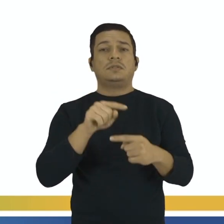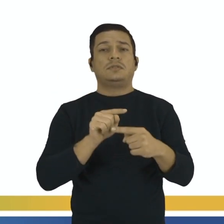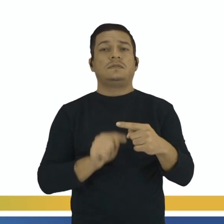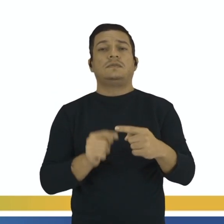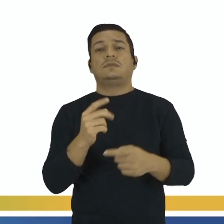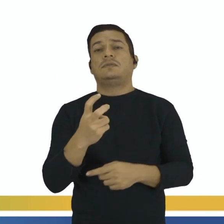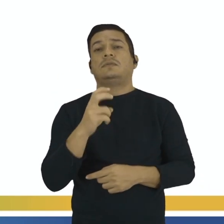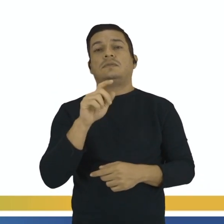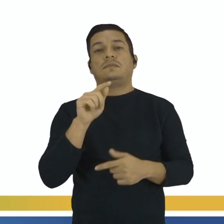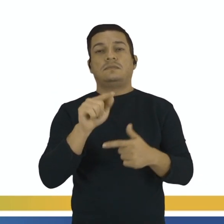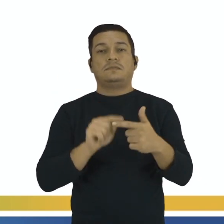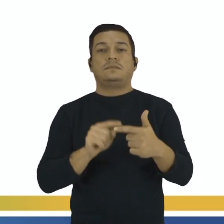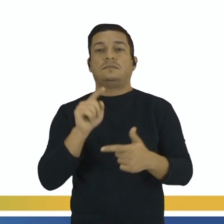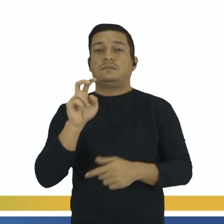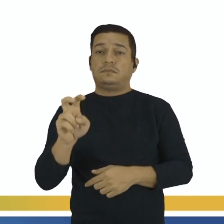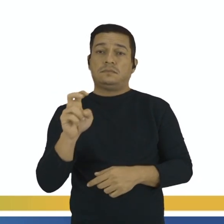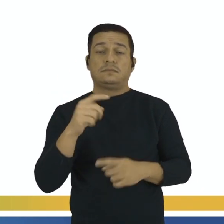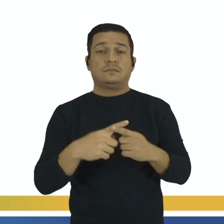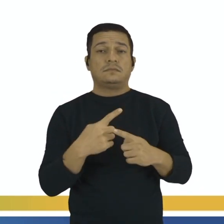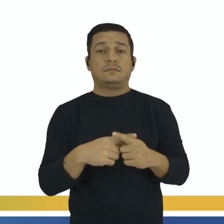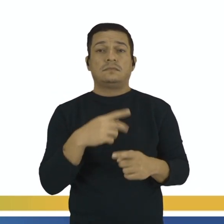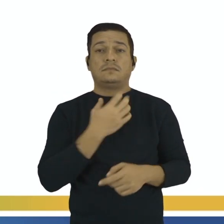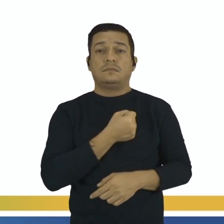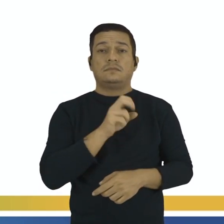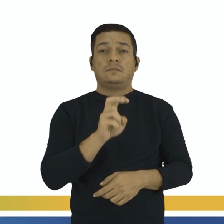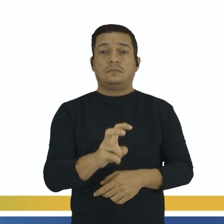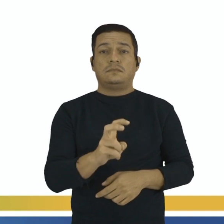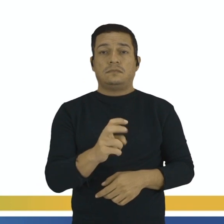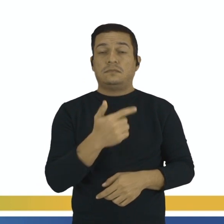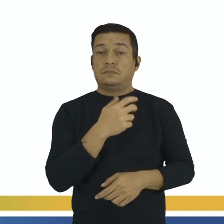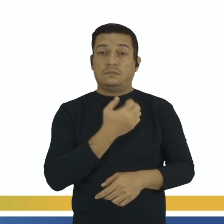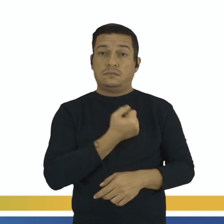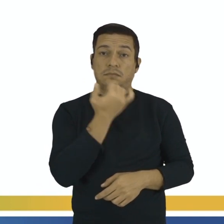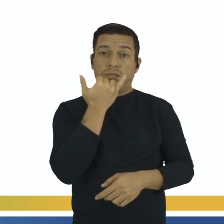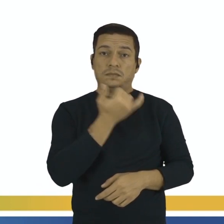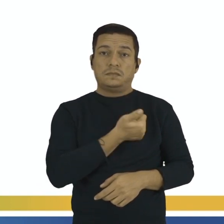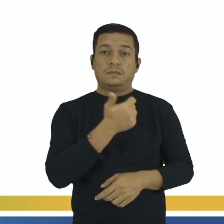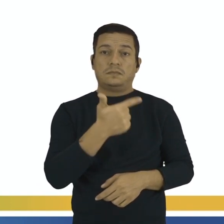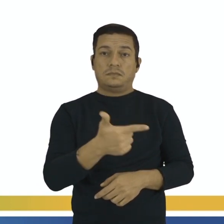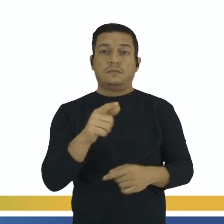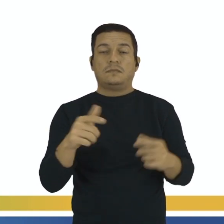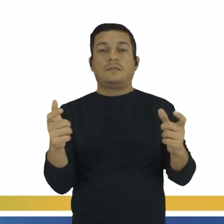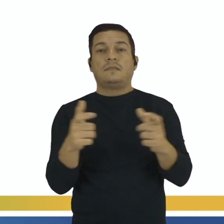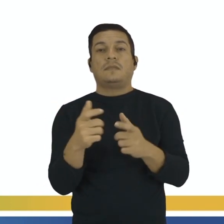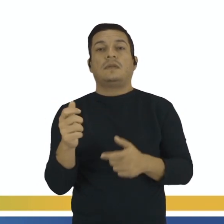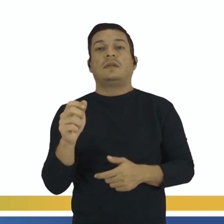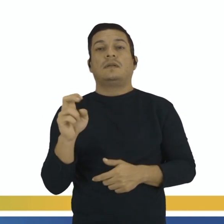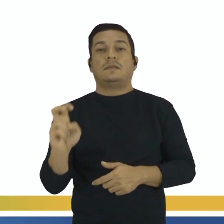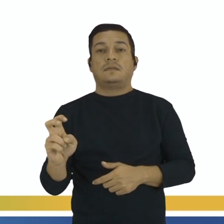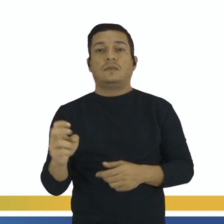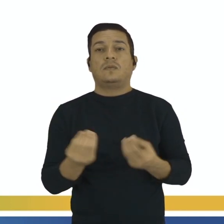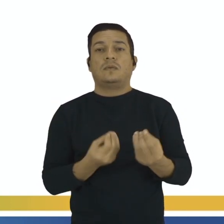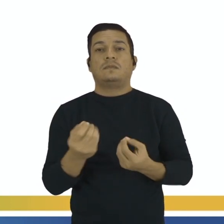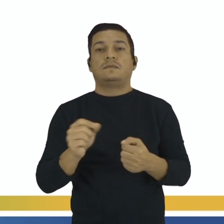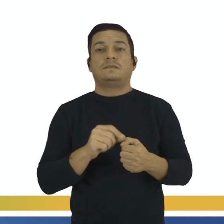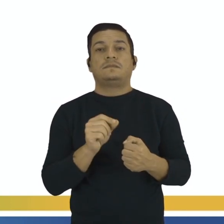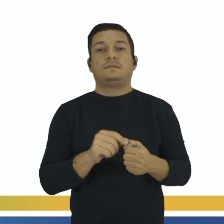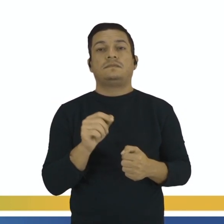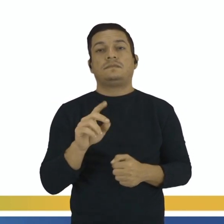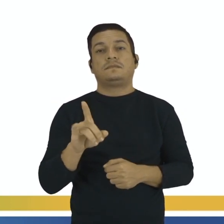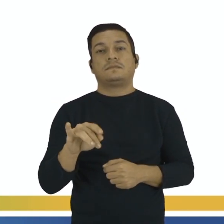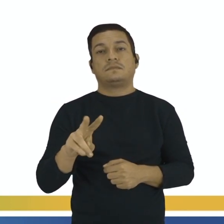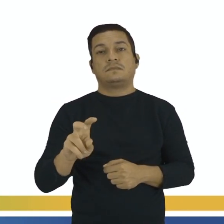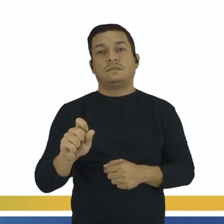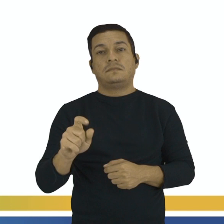número 2 pelo número 5, porque o número 2 é um número menor que 5. Como é que eu vou fazer essa divisão?